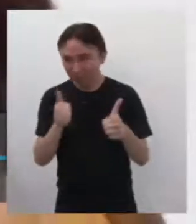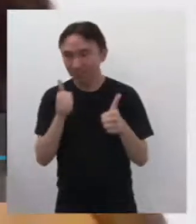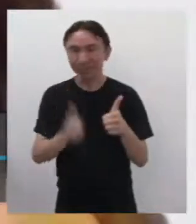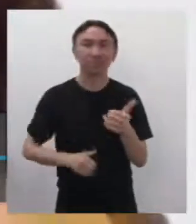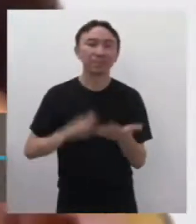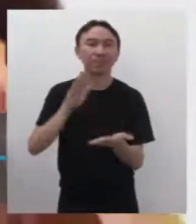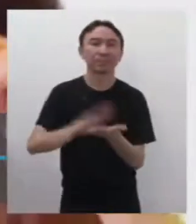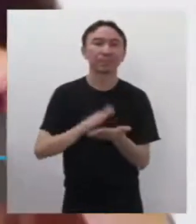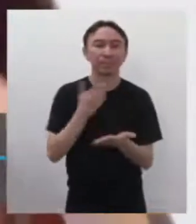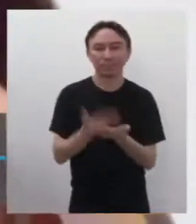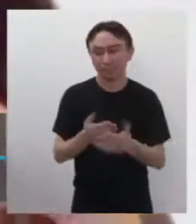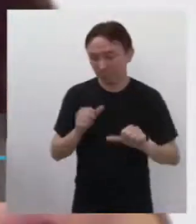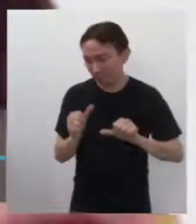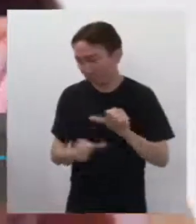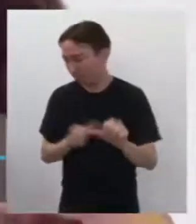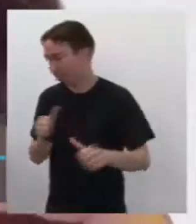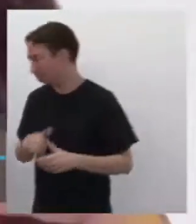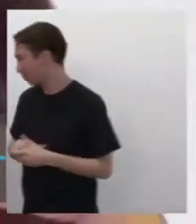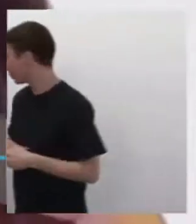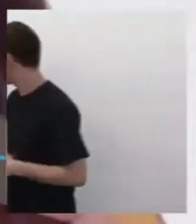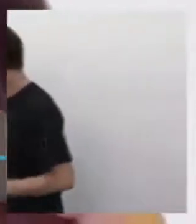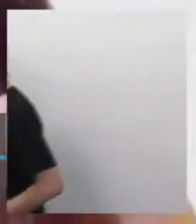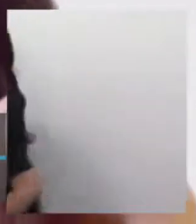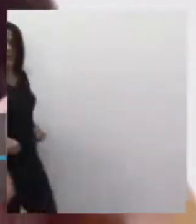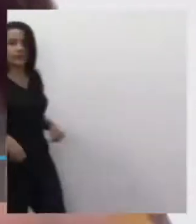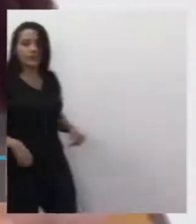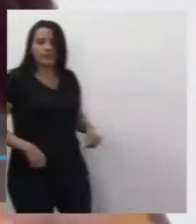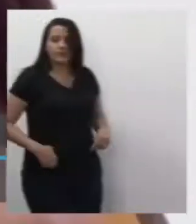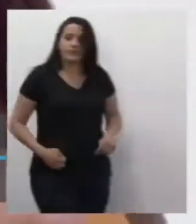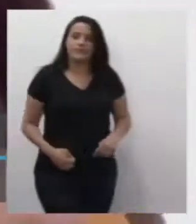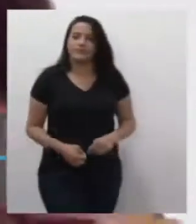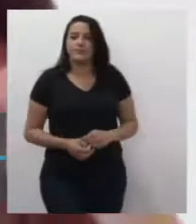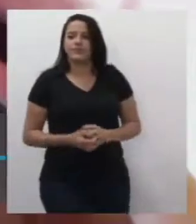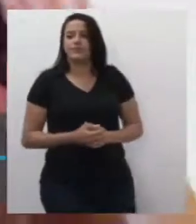acharam legal. O que vocês fazem sempre.